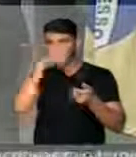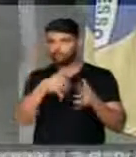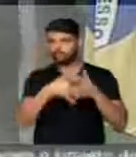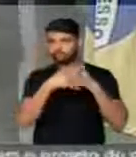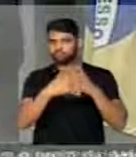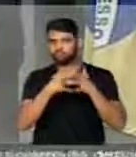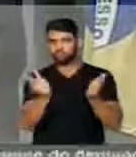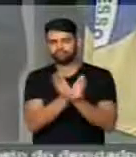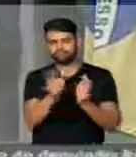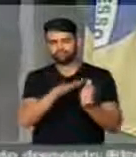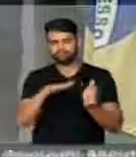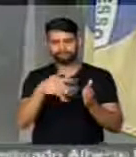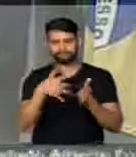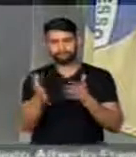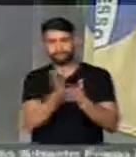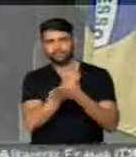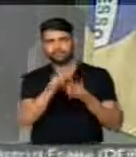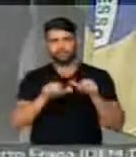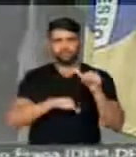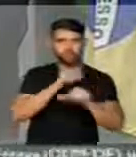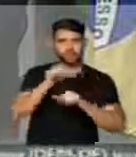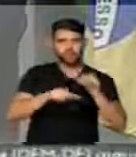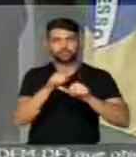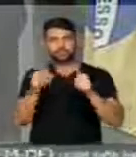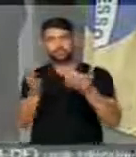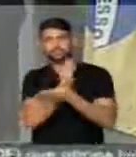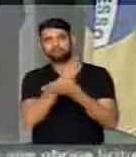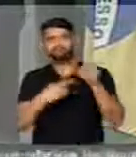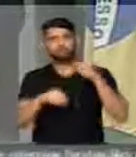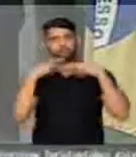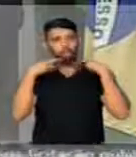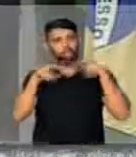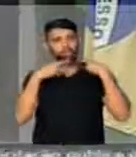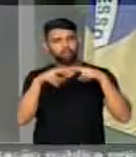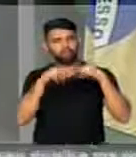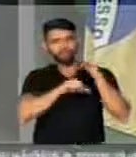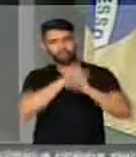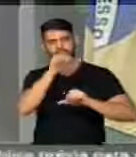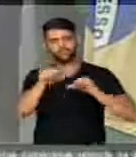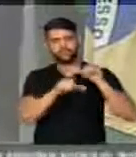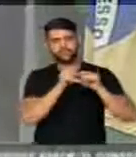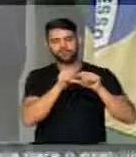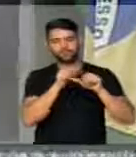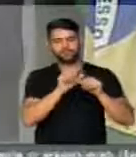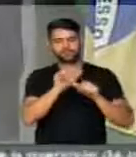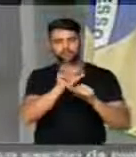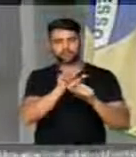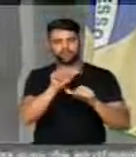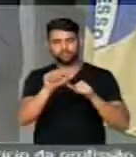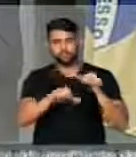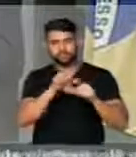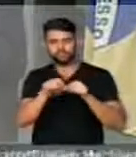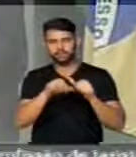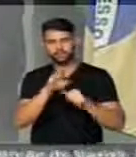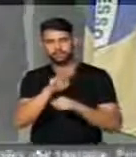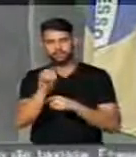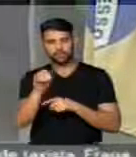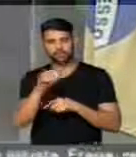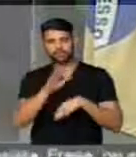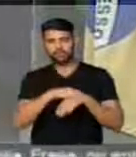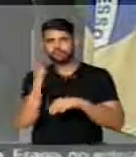com movimentos muitas vezes imprevisíveis e que reclamam alterações de rota, atualizações de rota, com